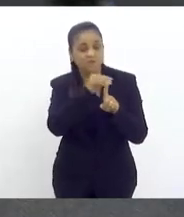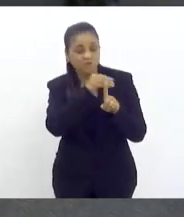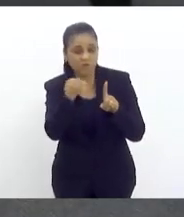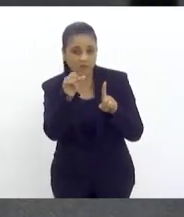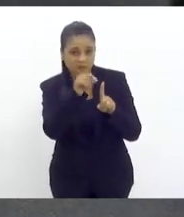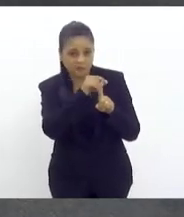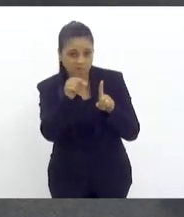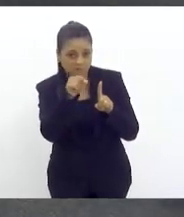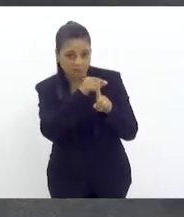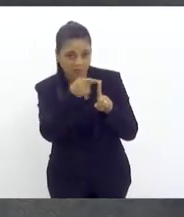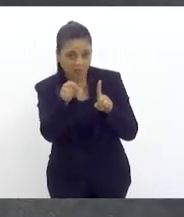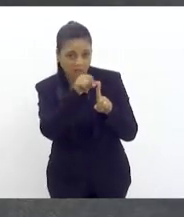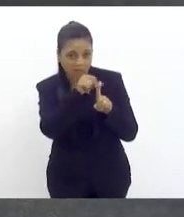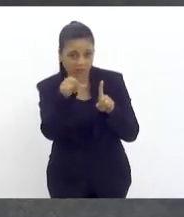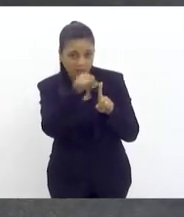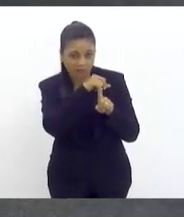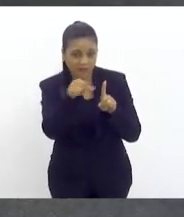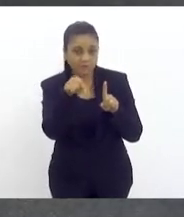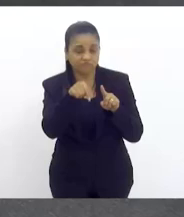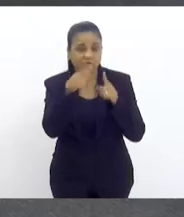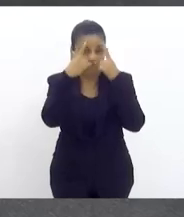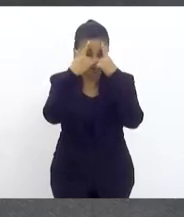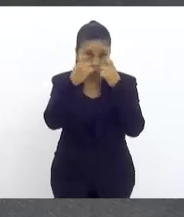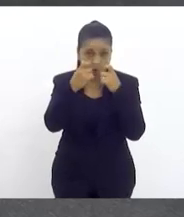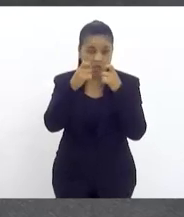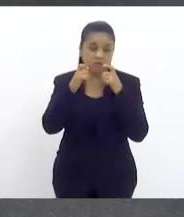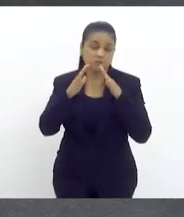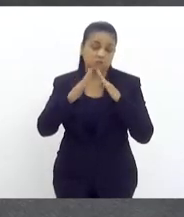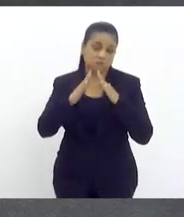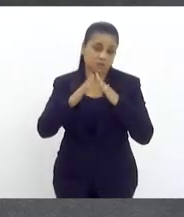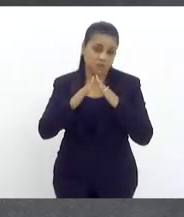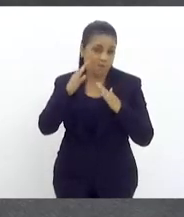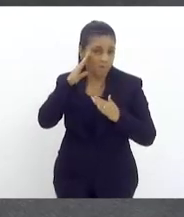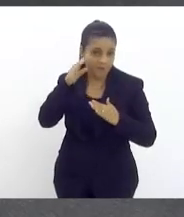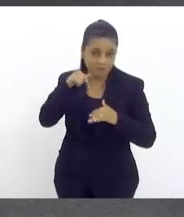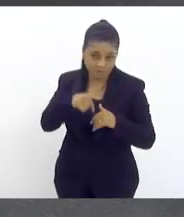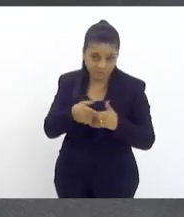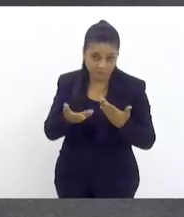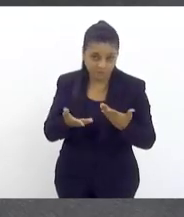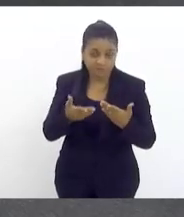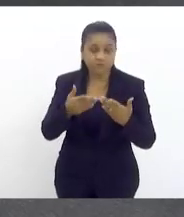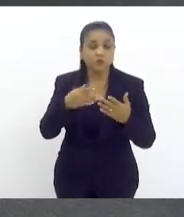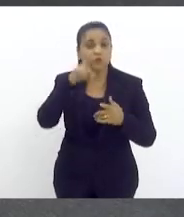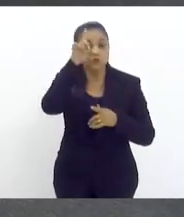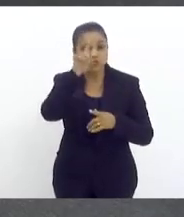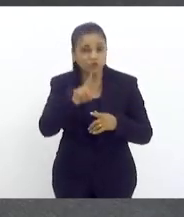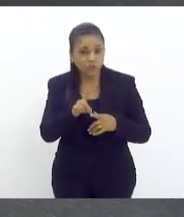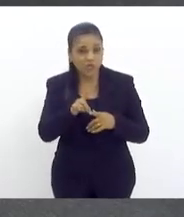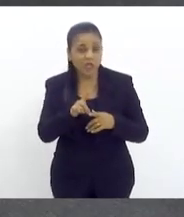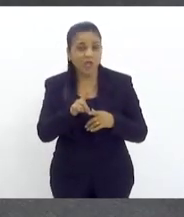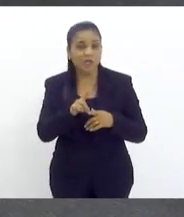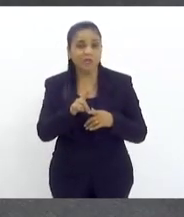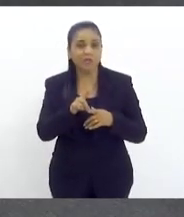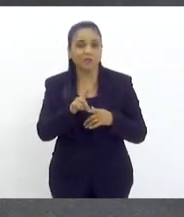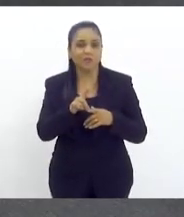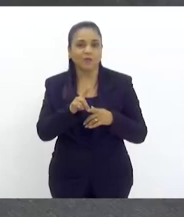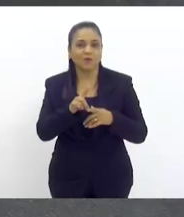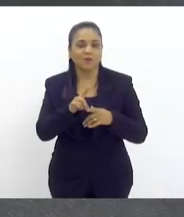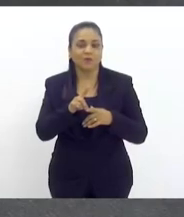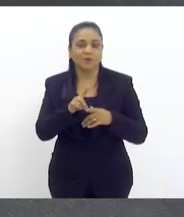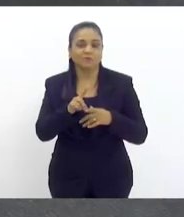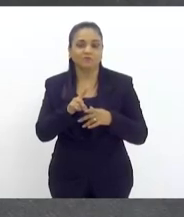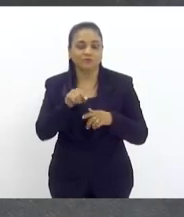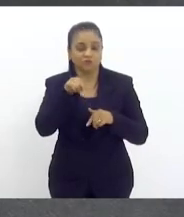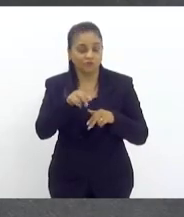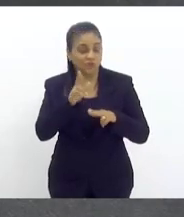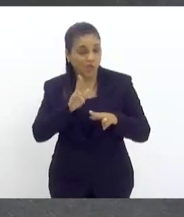de todas as formas de violência, principalmente violência doméstica, nós compreendemos que o direito de propriedade ele deita